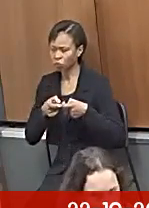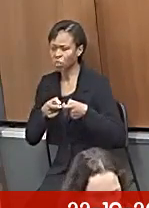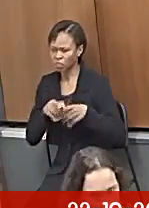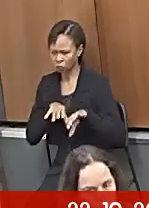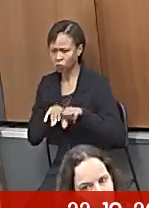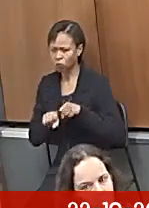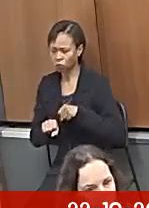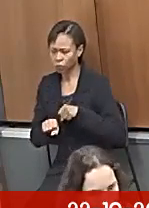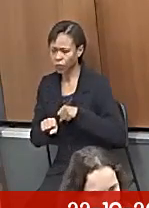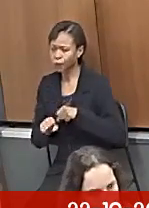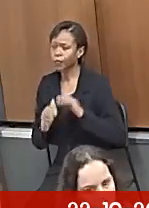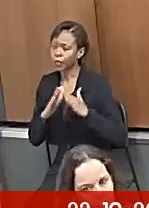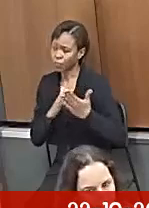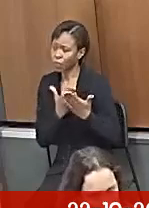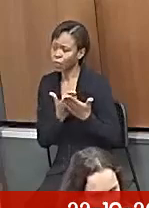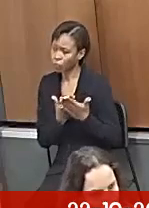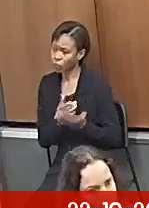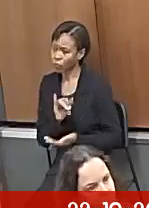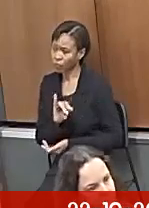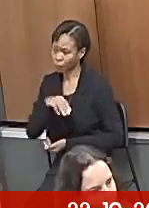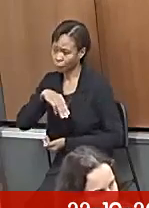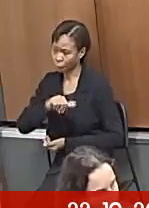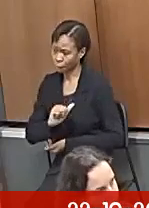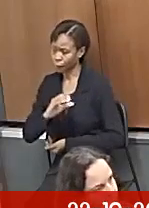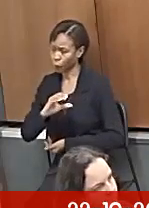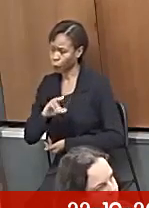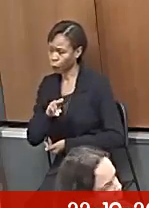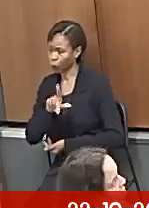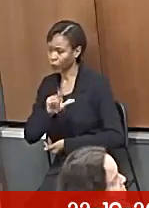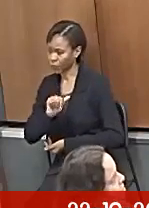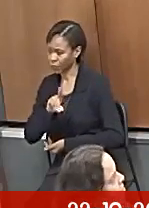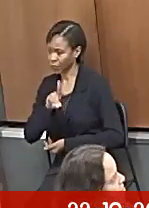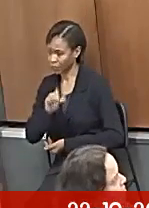um colégio que tem